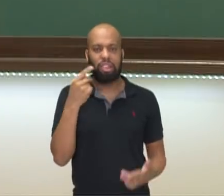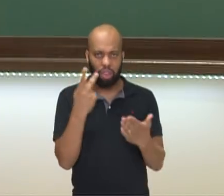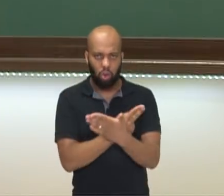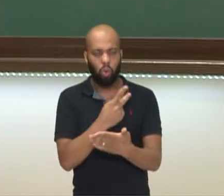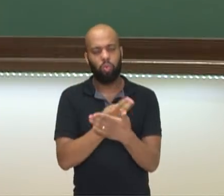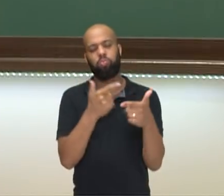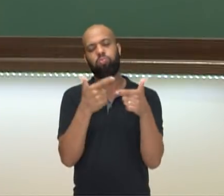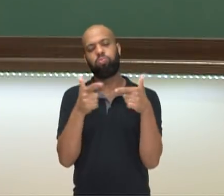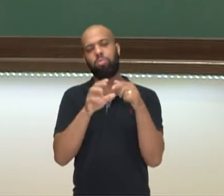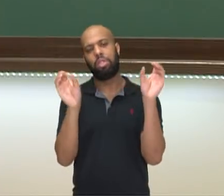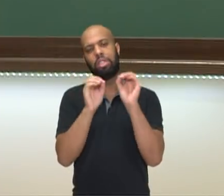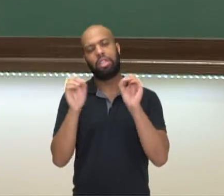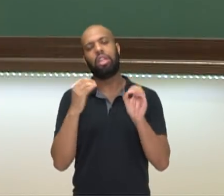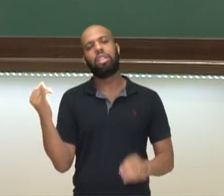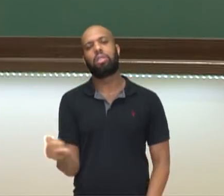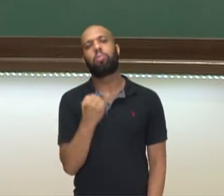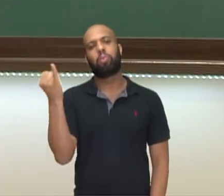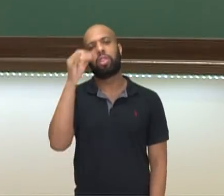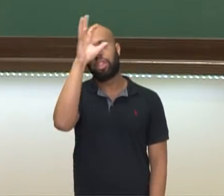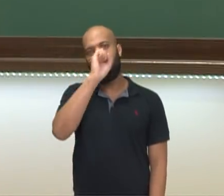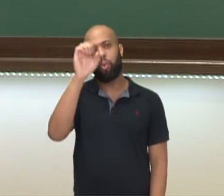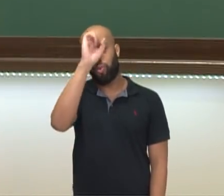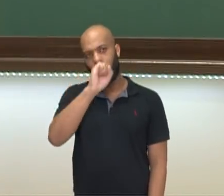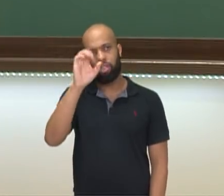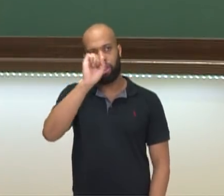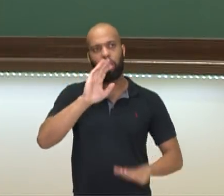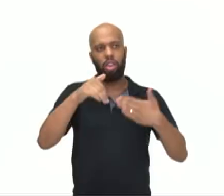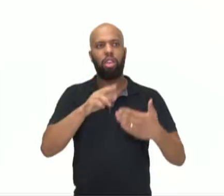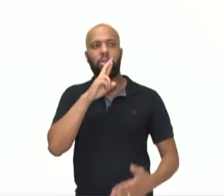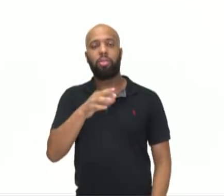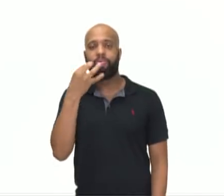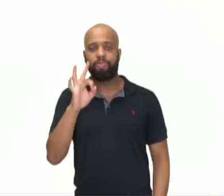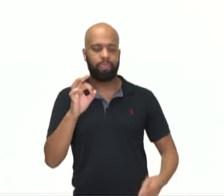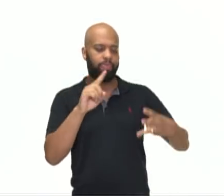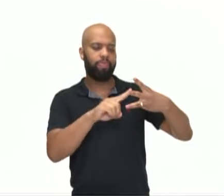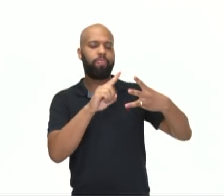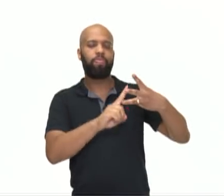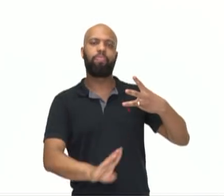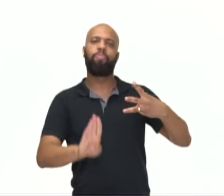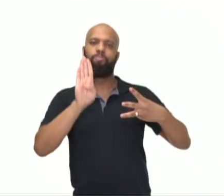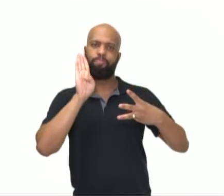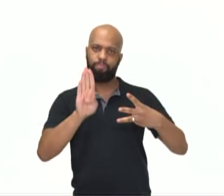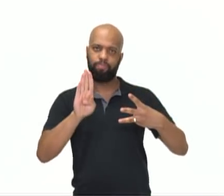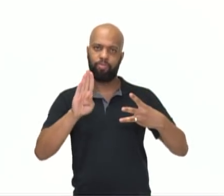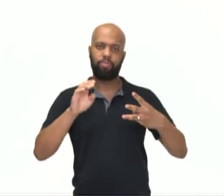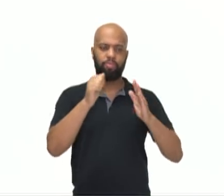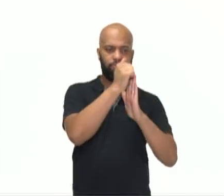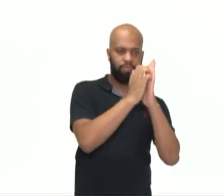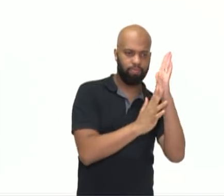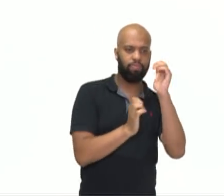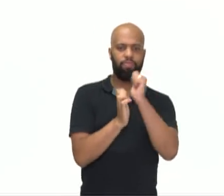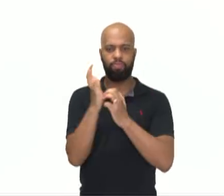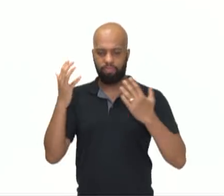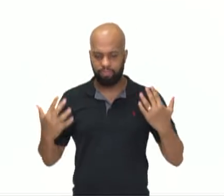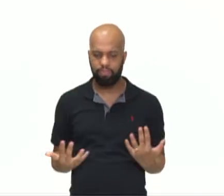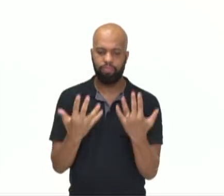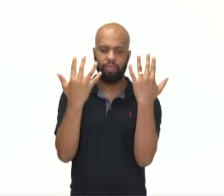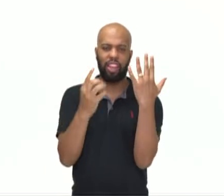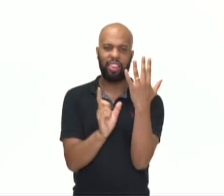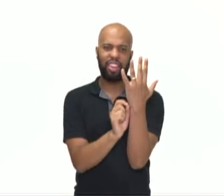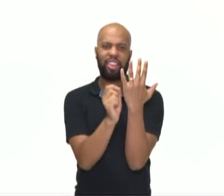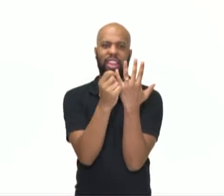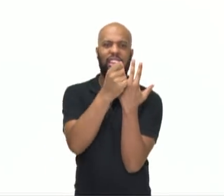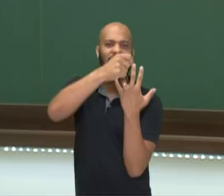O importante é aprender com a atividade. Então, a resposta correta, a luva de palha está cheia de formiga. Mas